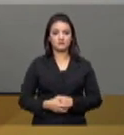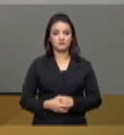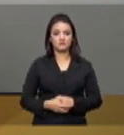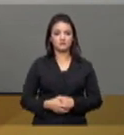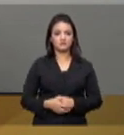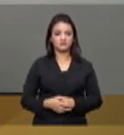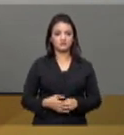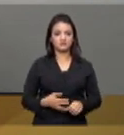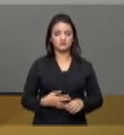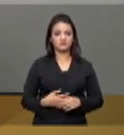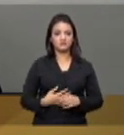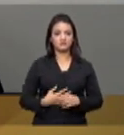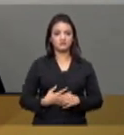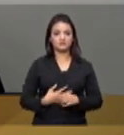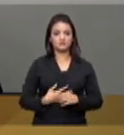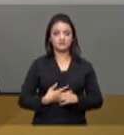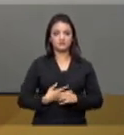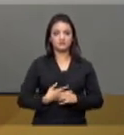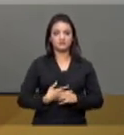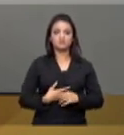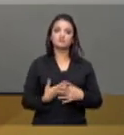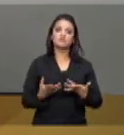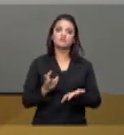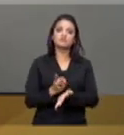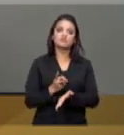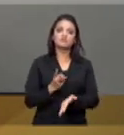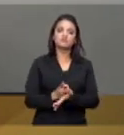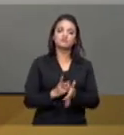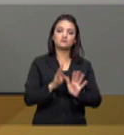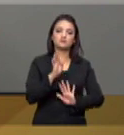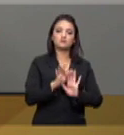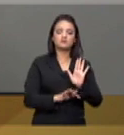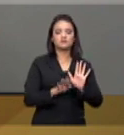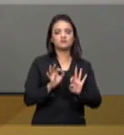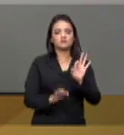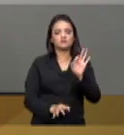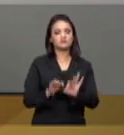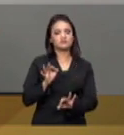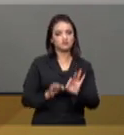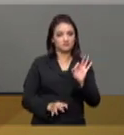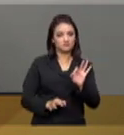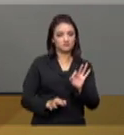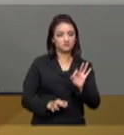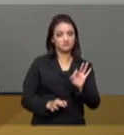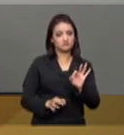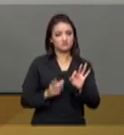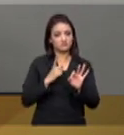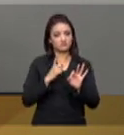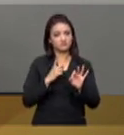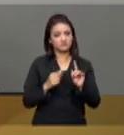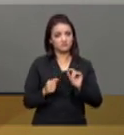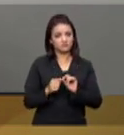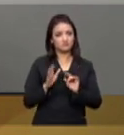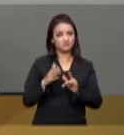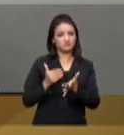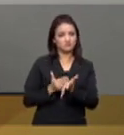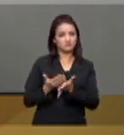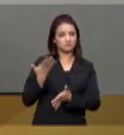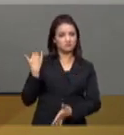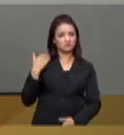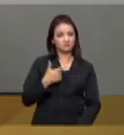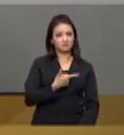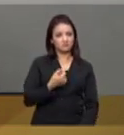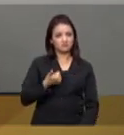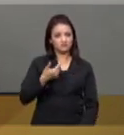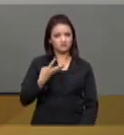Digo, senhor presidente, que embora a tese assentada no julgamento do presente recurso tenha sido adotada desde 2014 com o